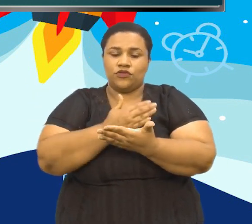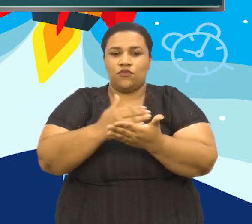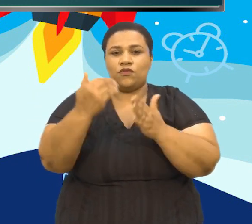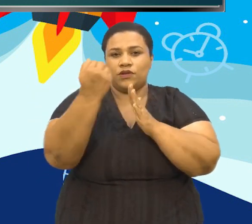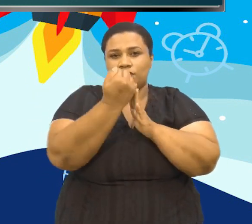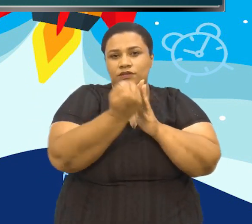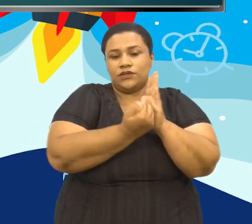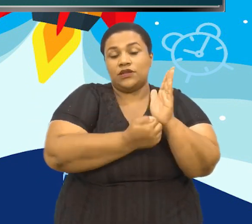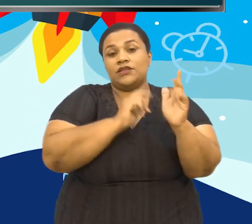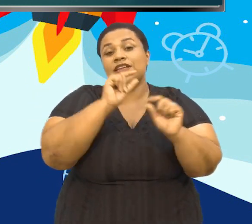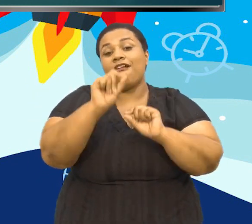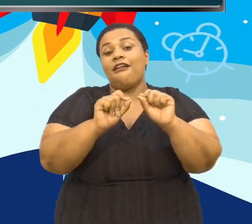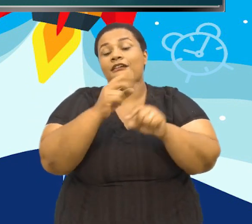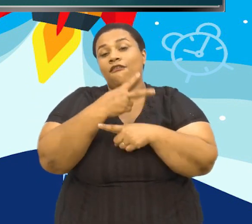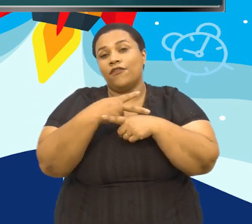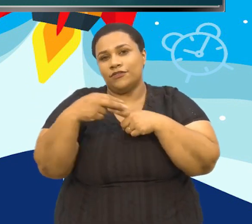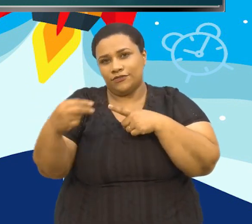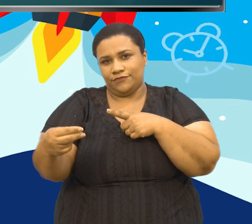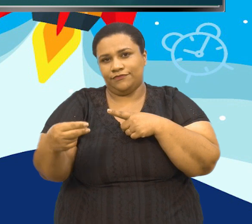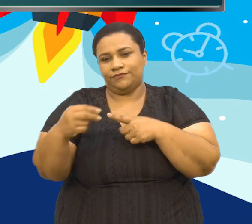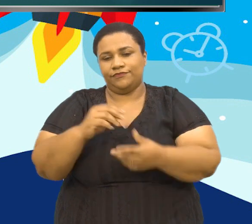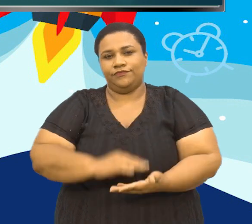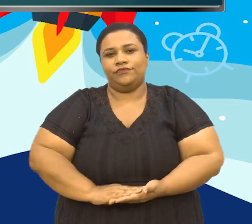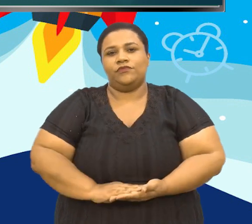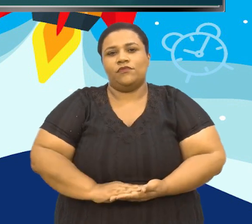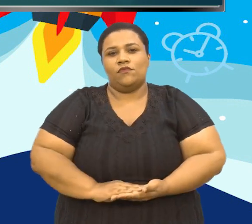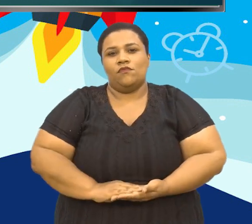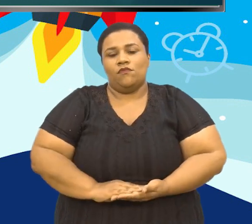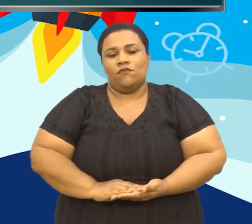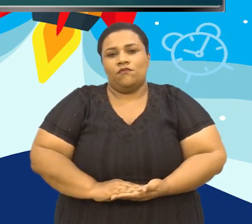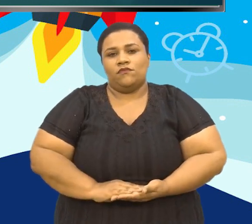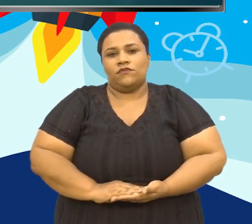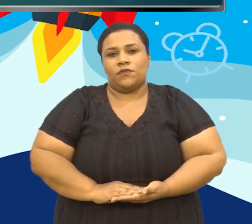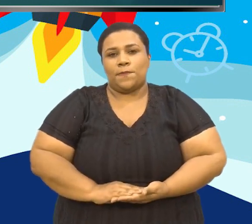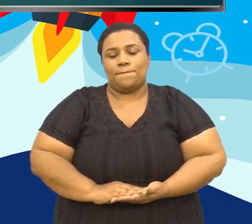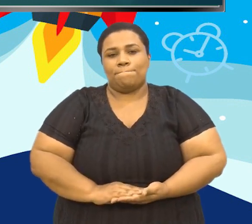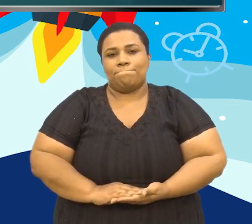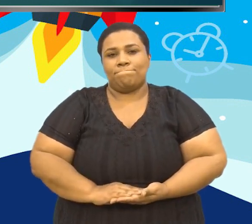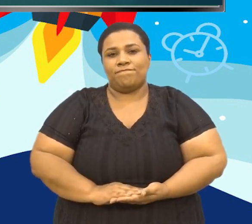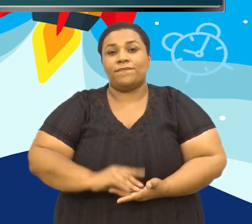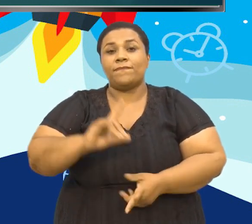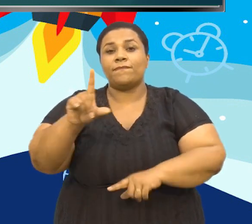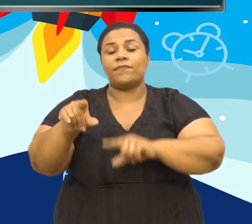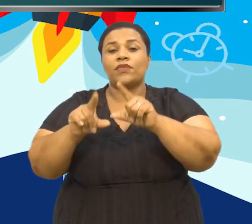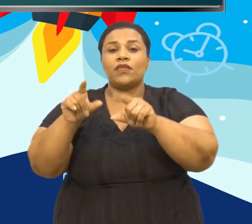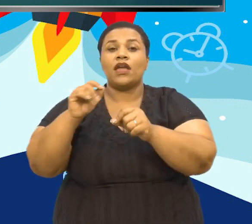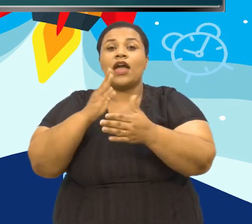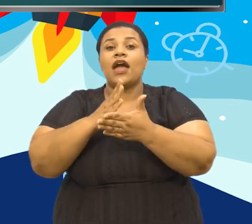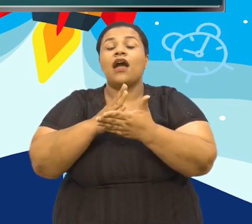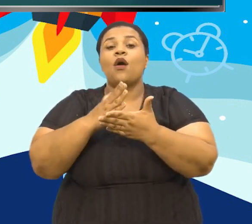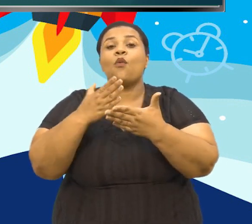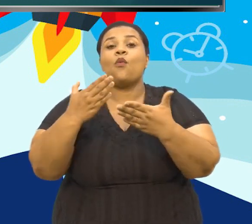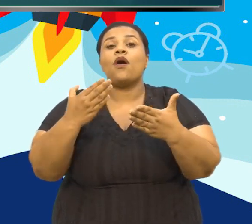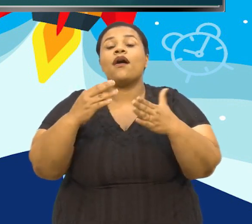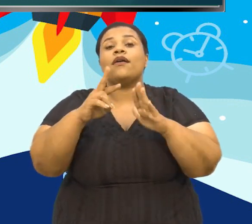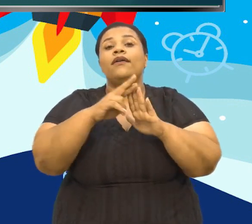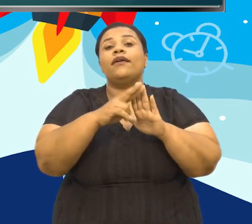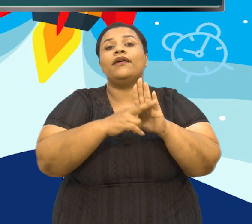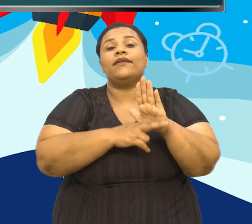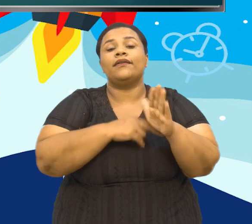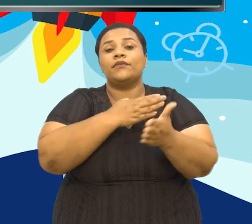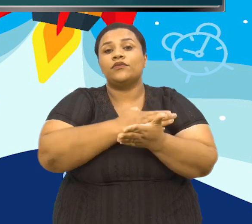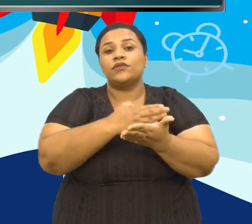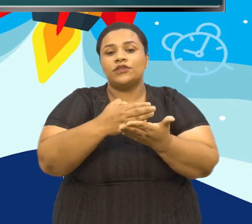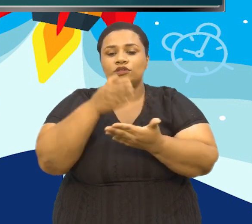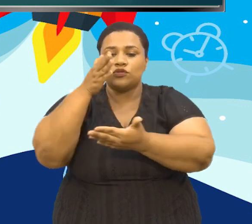algumas etapas, ver quem será o vencedor. Nesse caso, nós estamos definindo aqui quais são as regras para